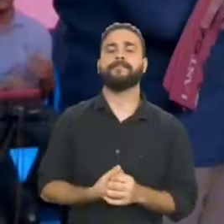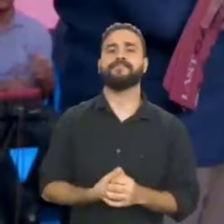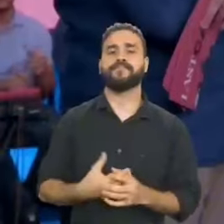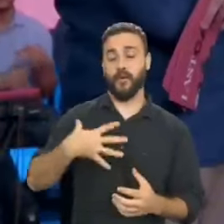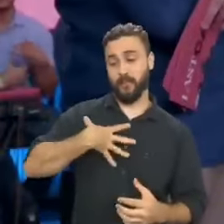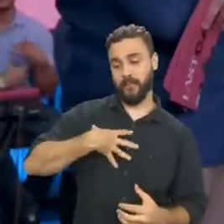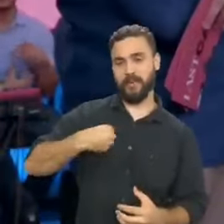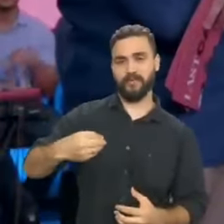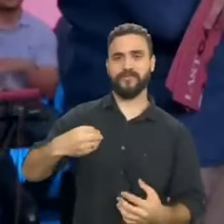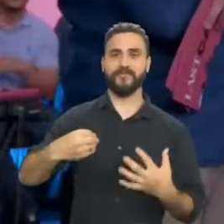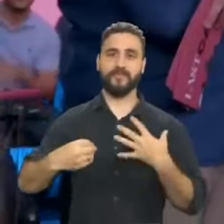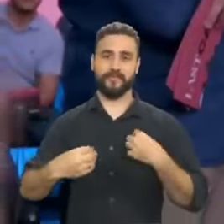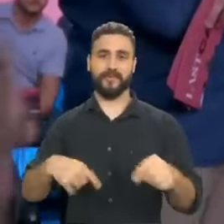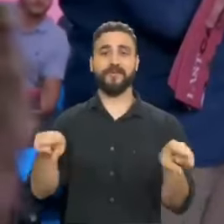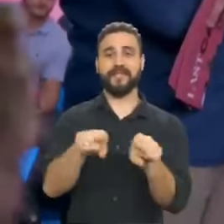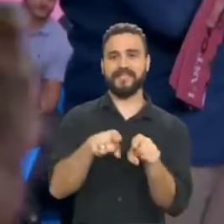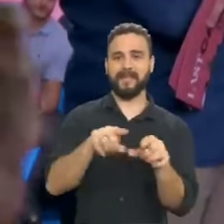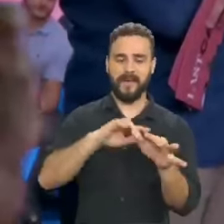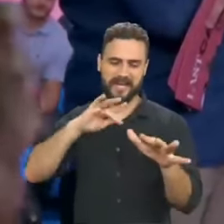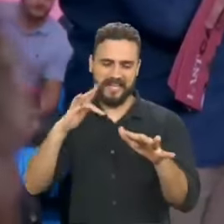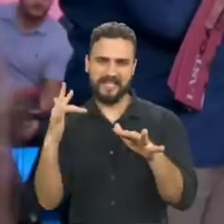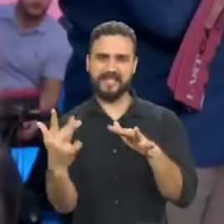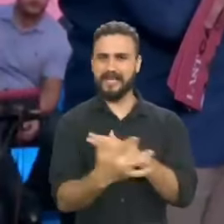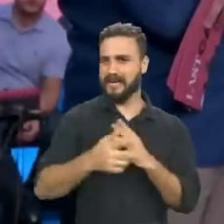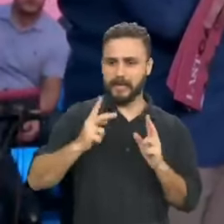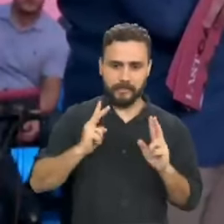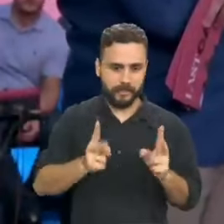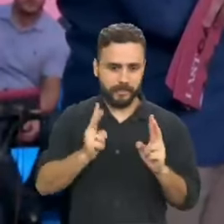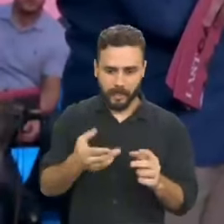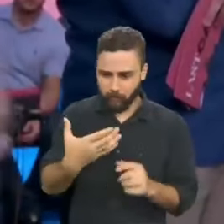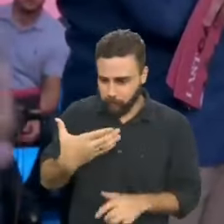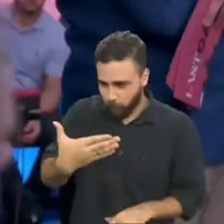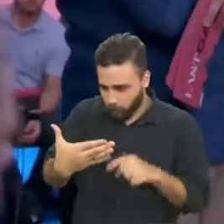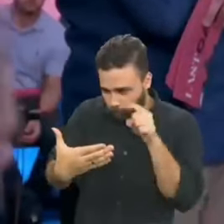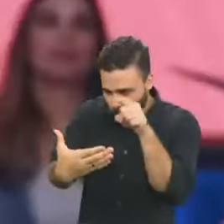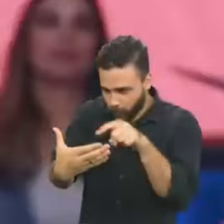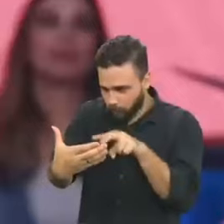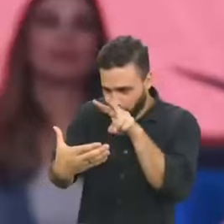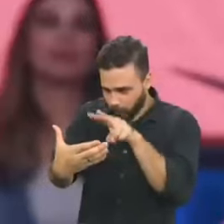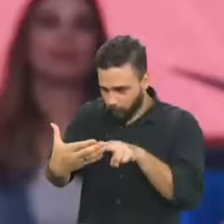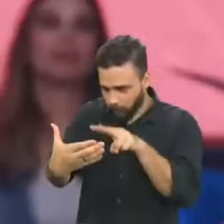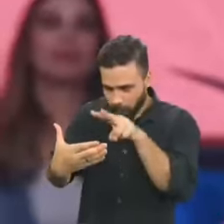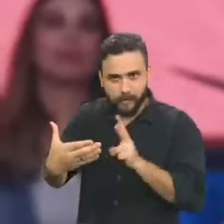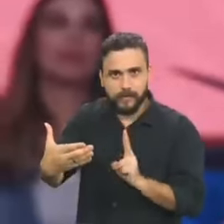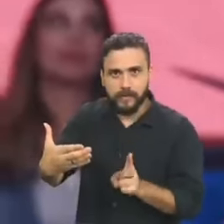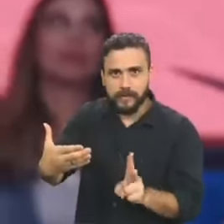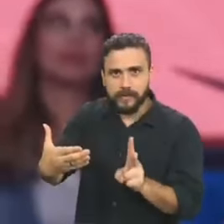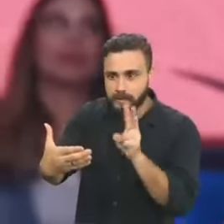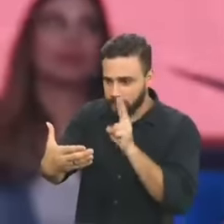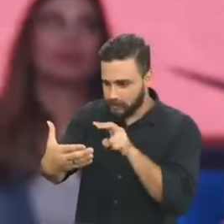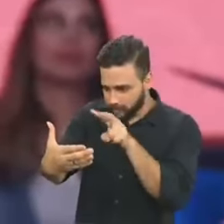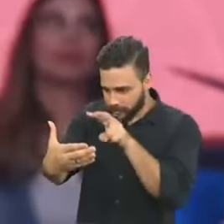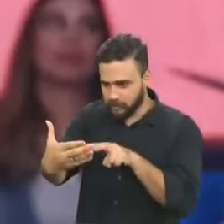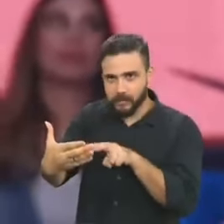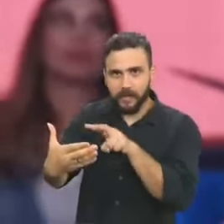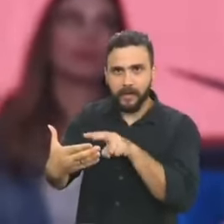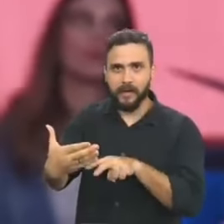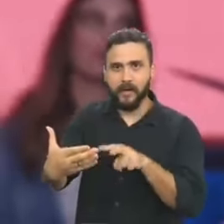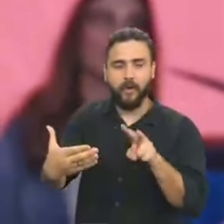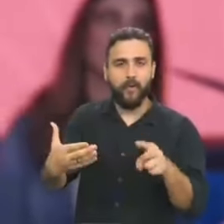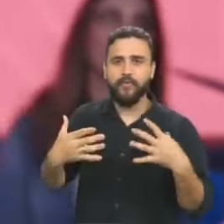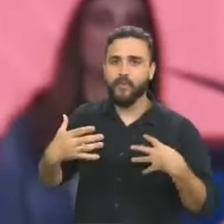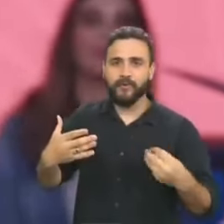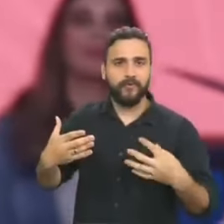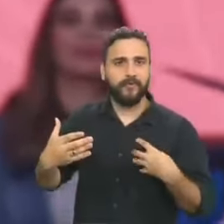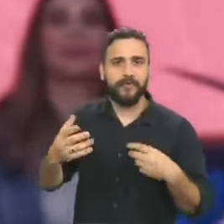vocês conhecem, eles vivem de internet. O João fala algumas coisas assim que eu não, já perdi a conexão com ele.